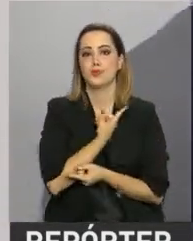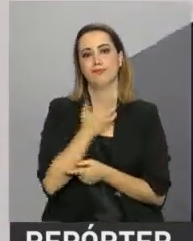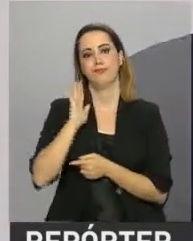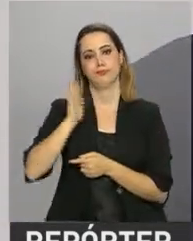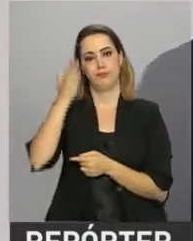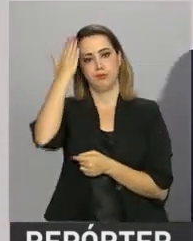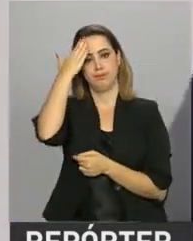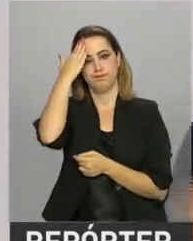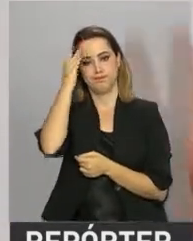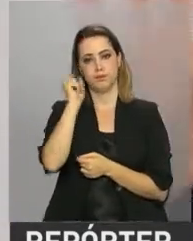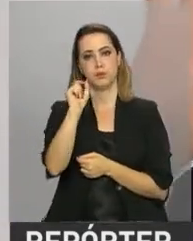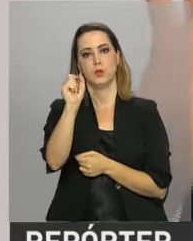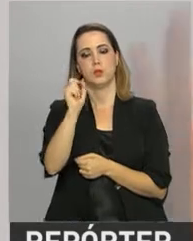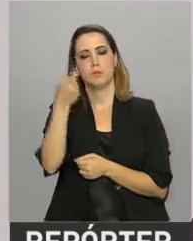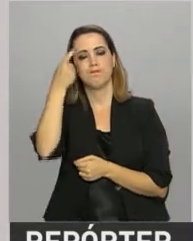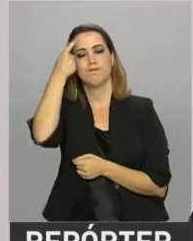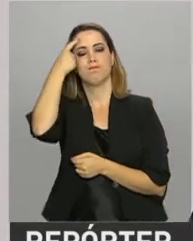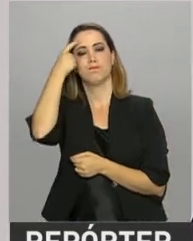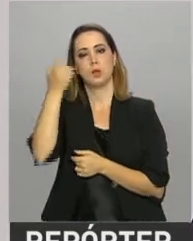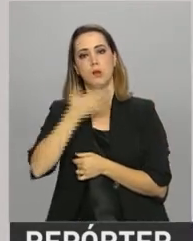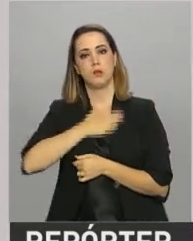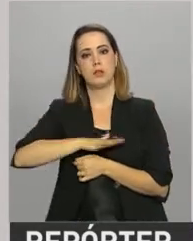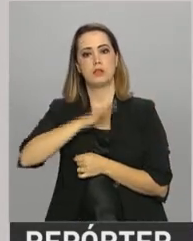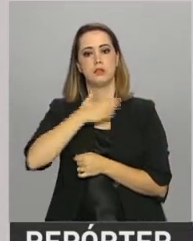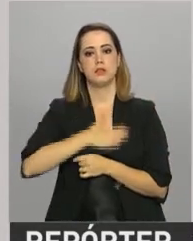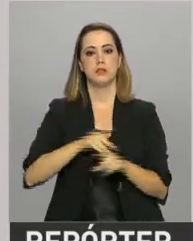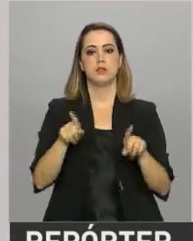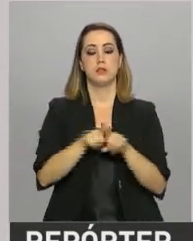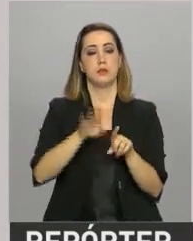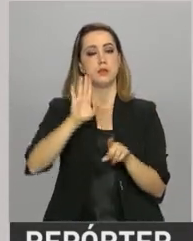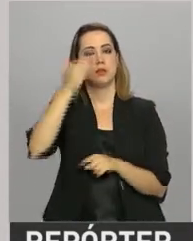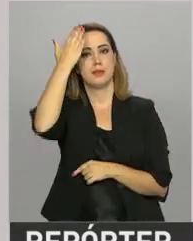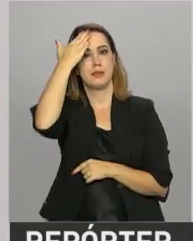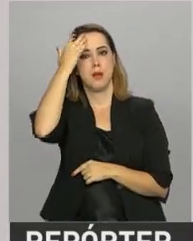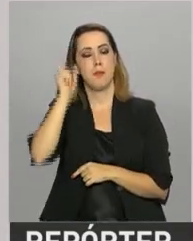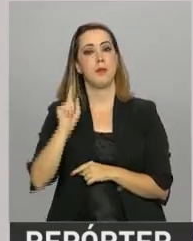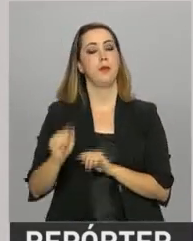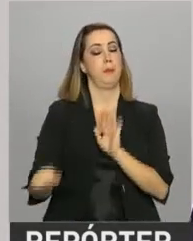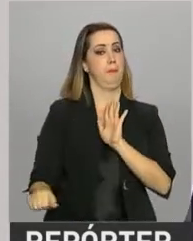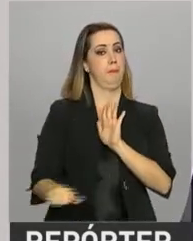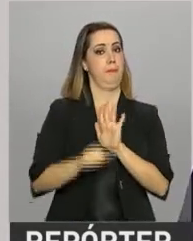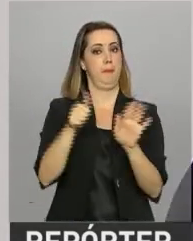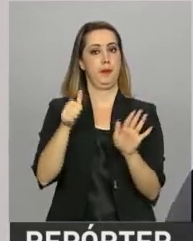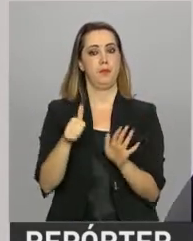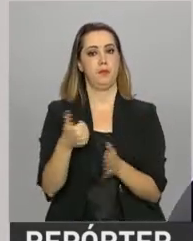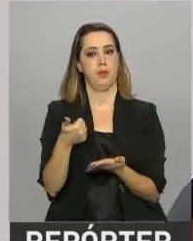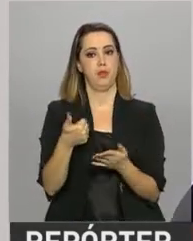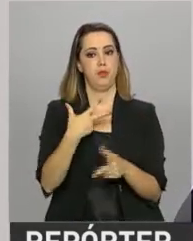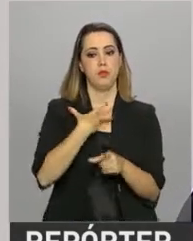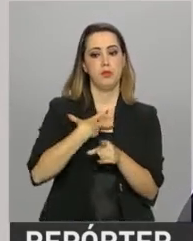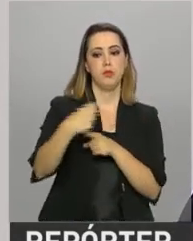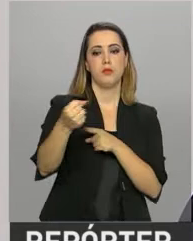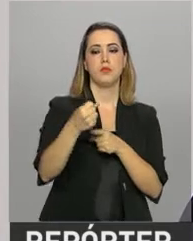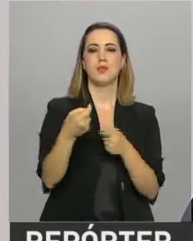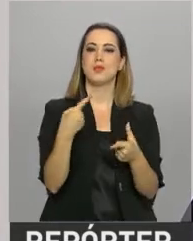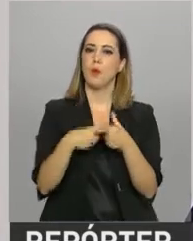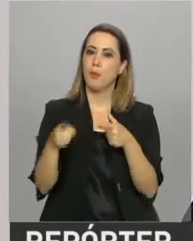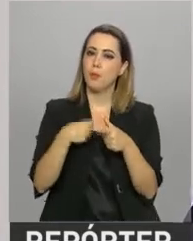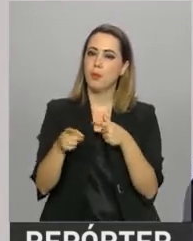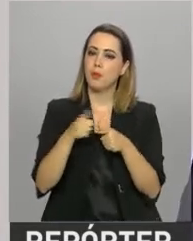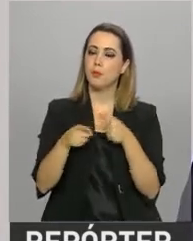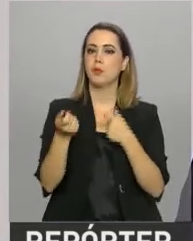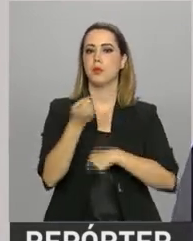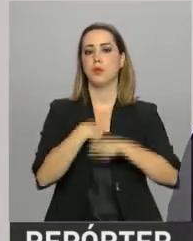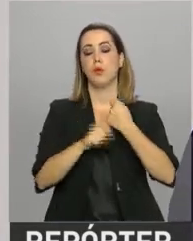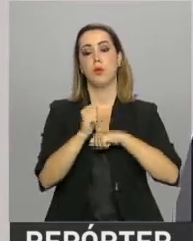ciência e consciência serenidade e tranquilidade para saber que é preciso primeiro vencer a recessão e